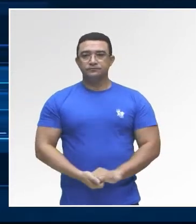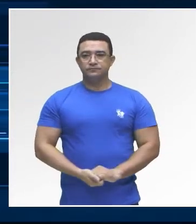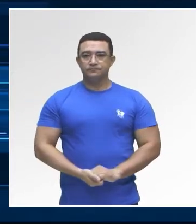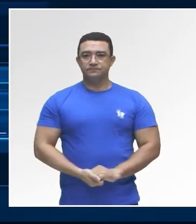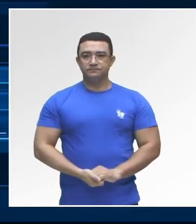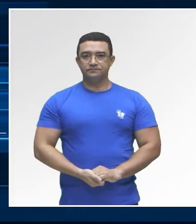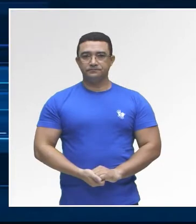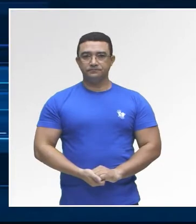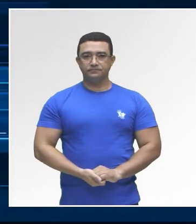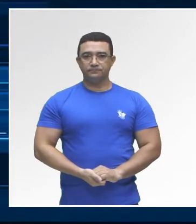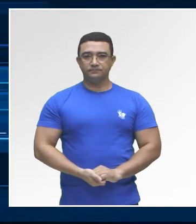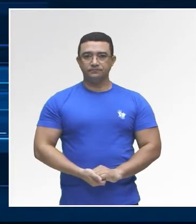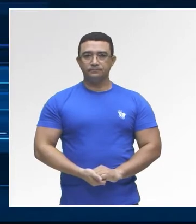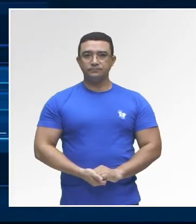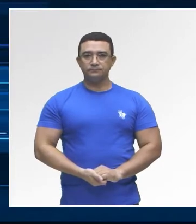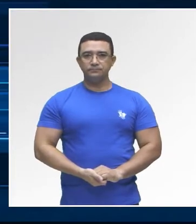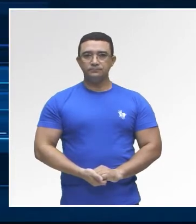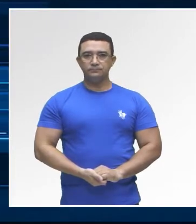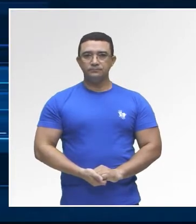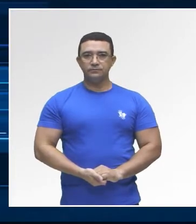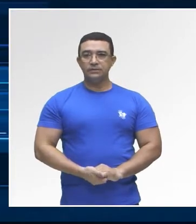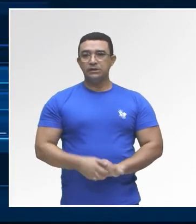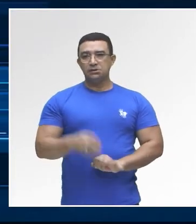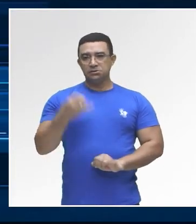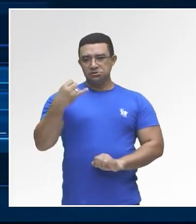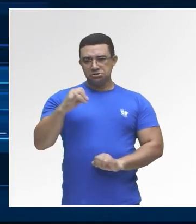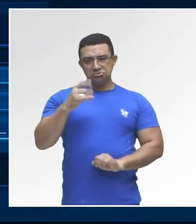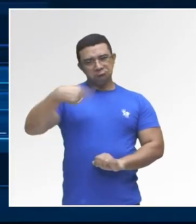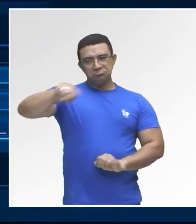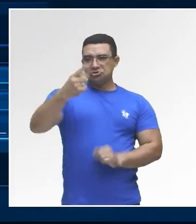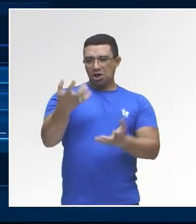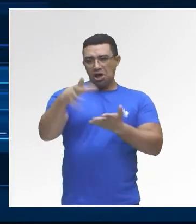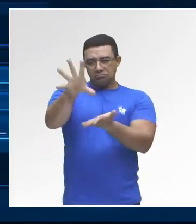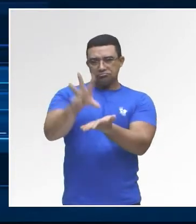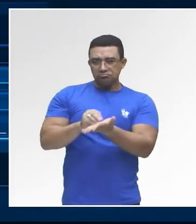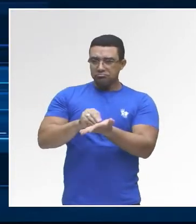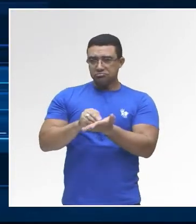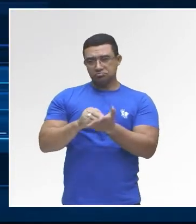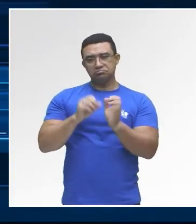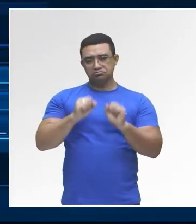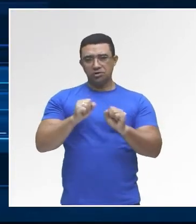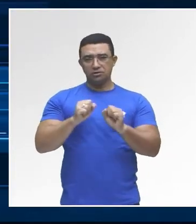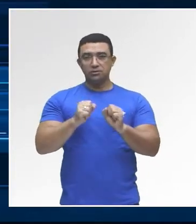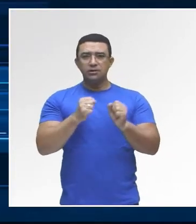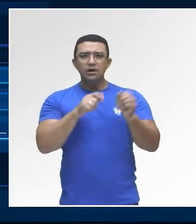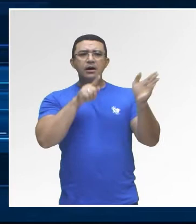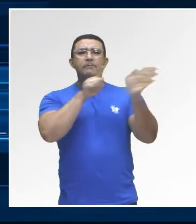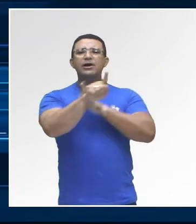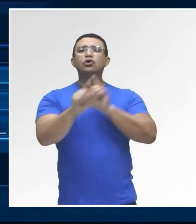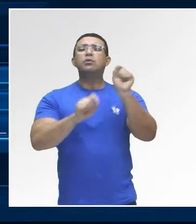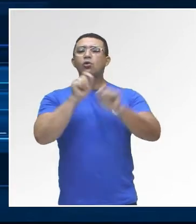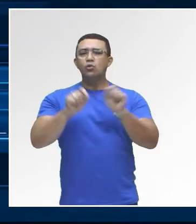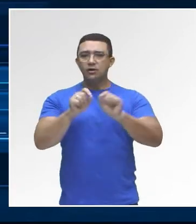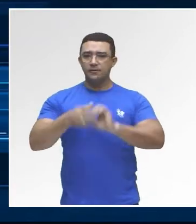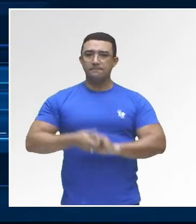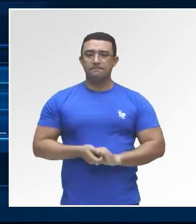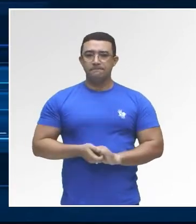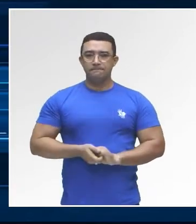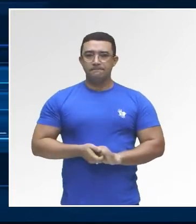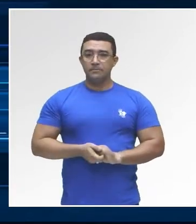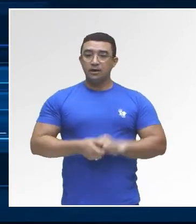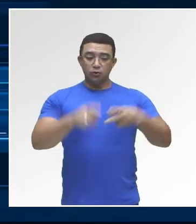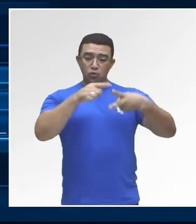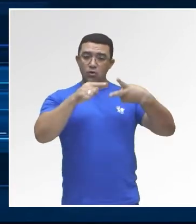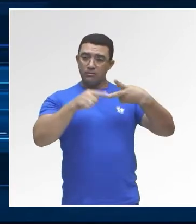próxima imagem aqui ao meu lado. Se quiserem anotar, é bem interessante. Vocês observaram que as duas perguntas que eu fiz para os personagens foram essas